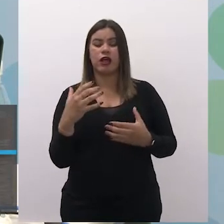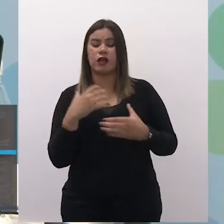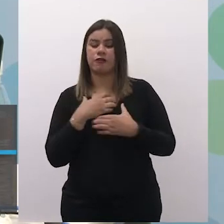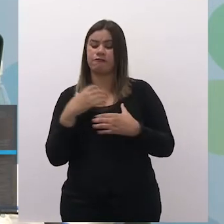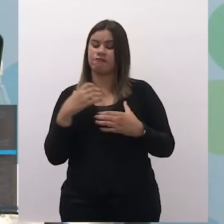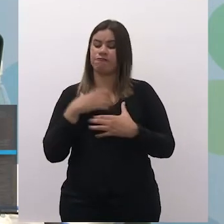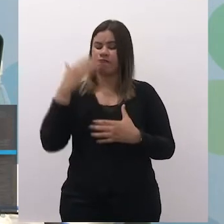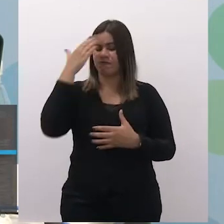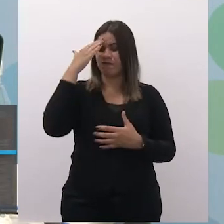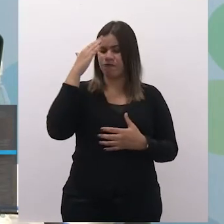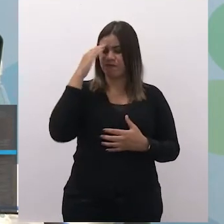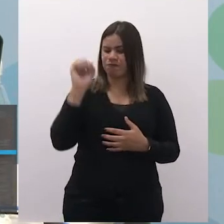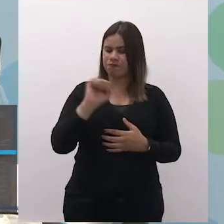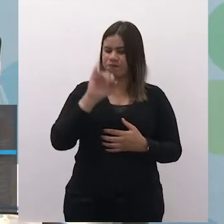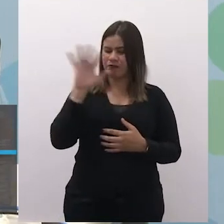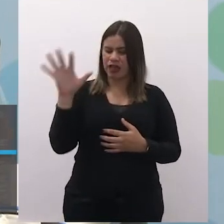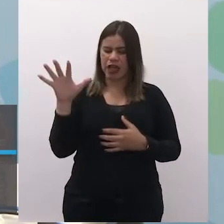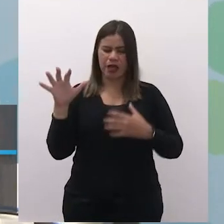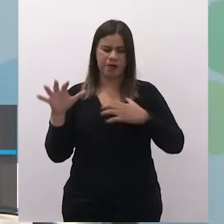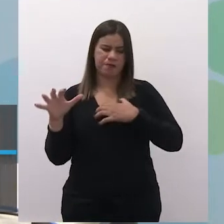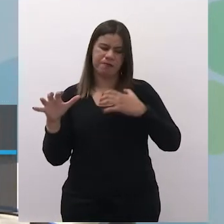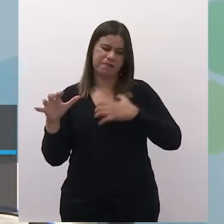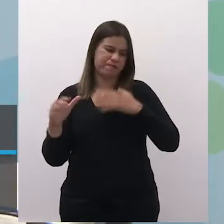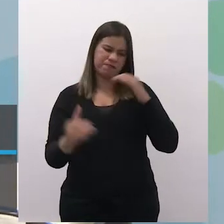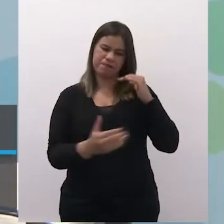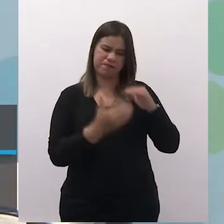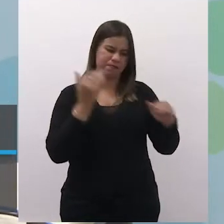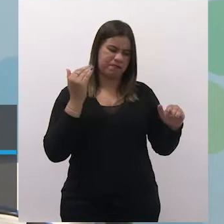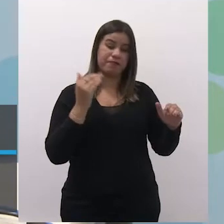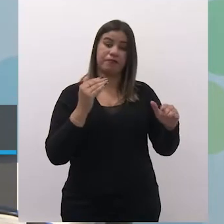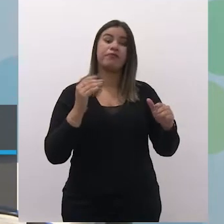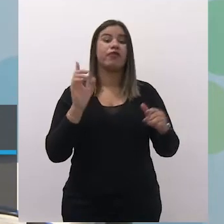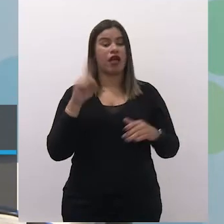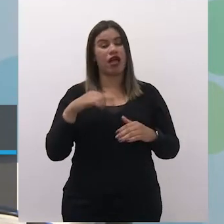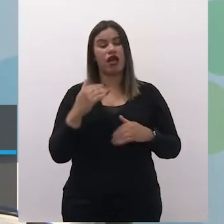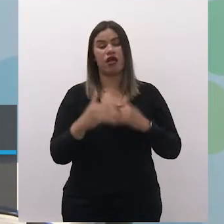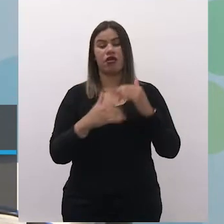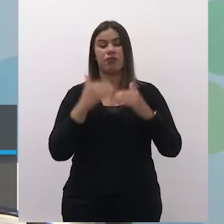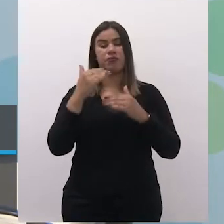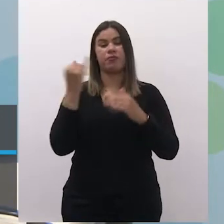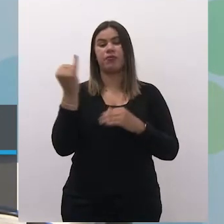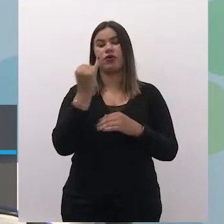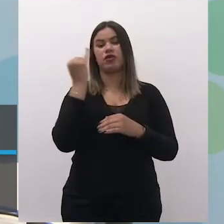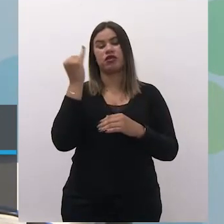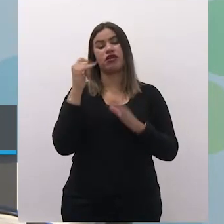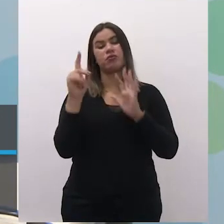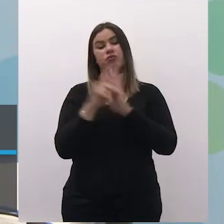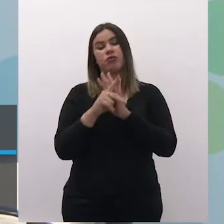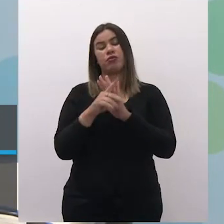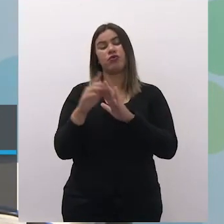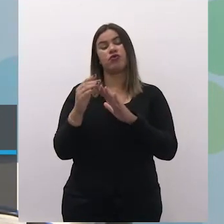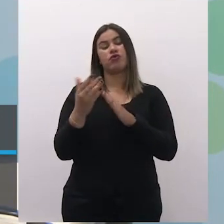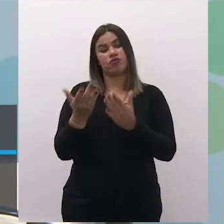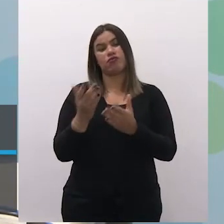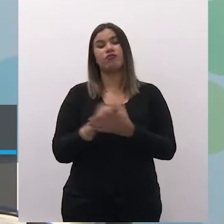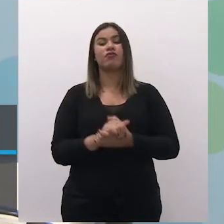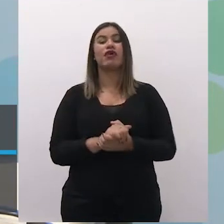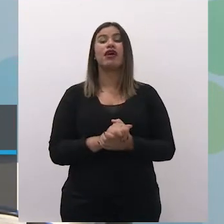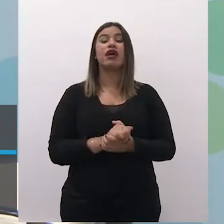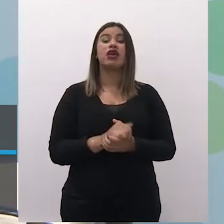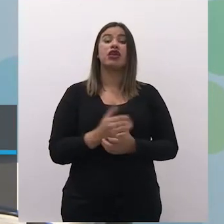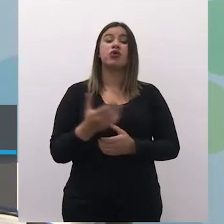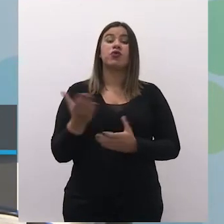faz sentido. É uma etapa extremamente importante do desenvolvimento integral e o nosso adolescente dos anos